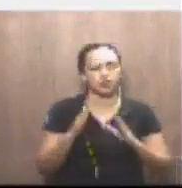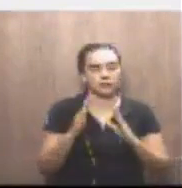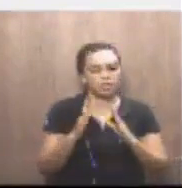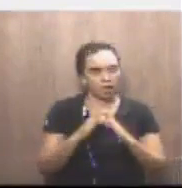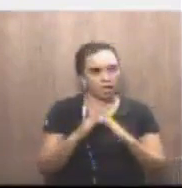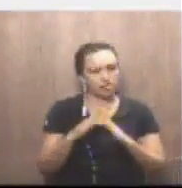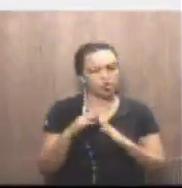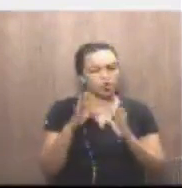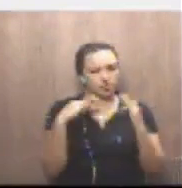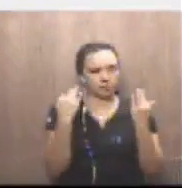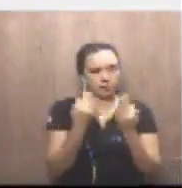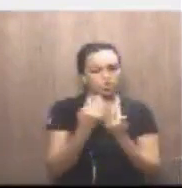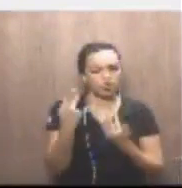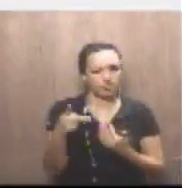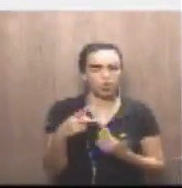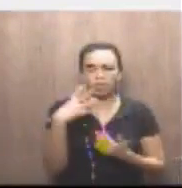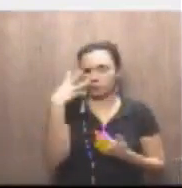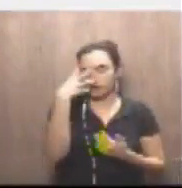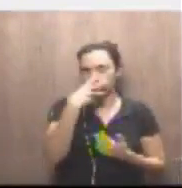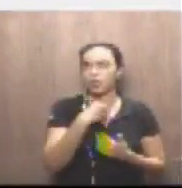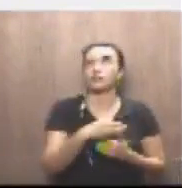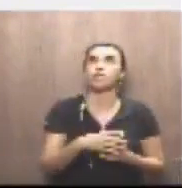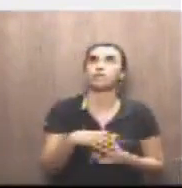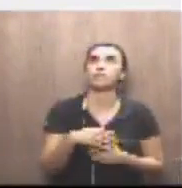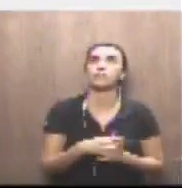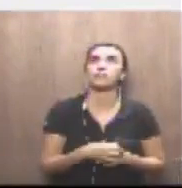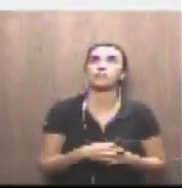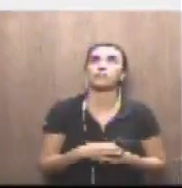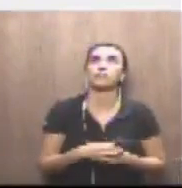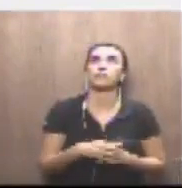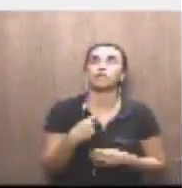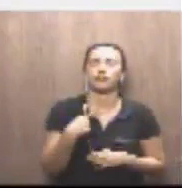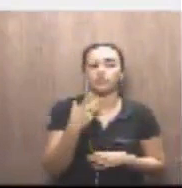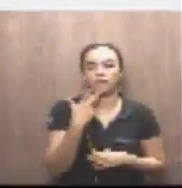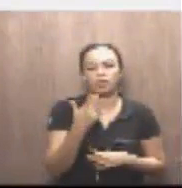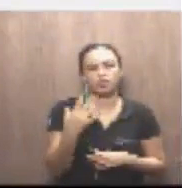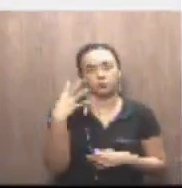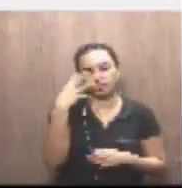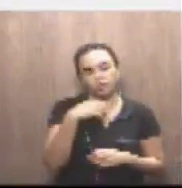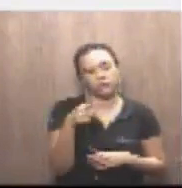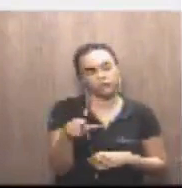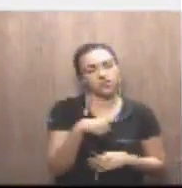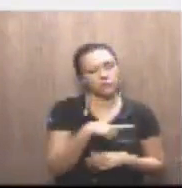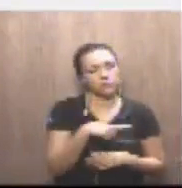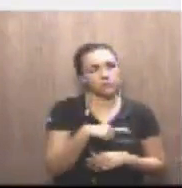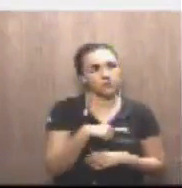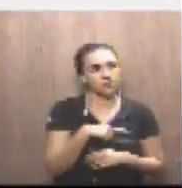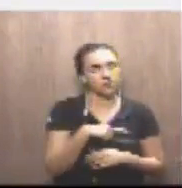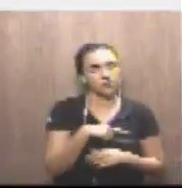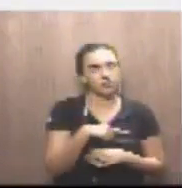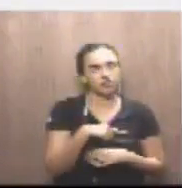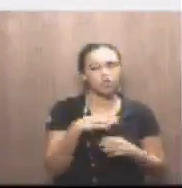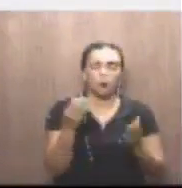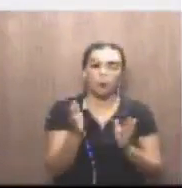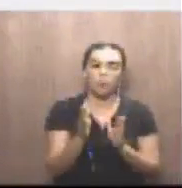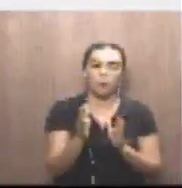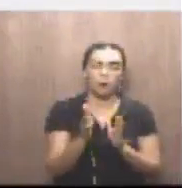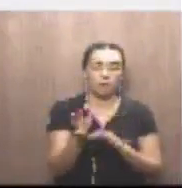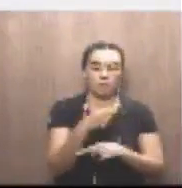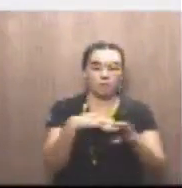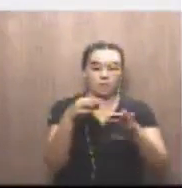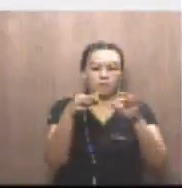família. Muito bonitinho. Eu falei, que bonitinho, maravilha. Você ainda teve a cereja do bolo, que foi um